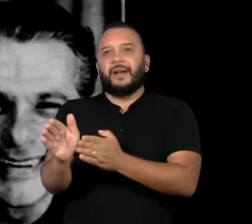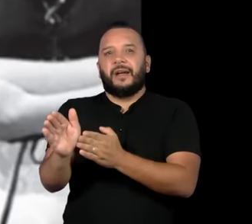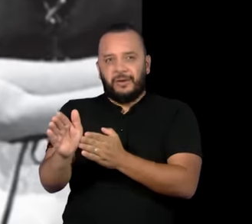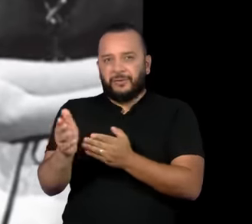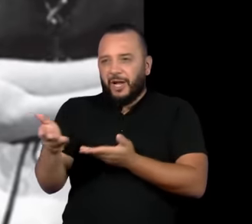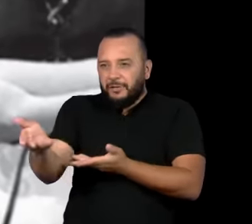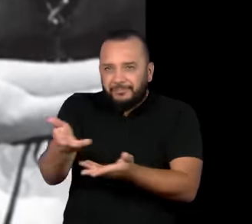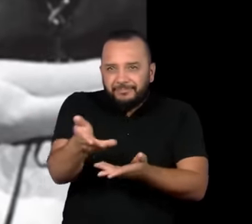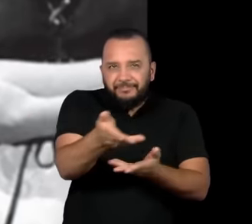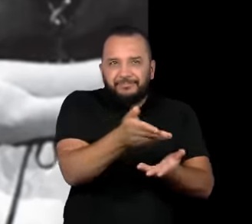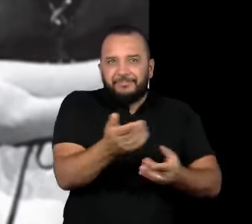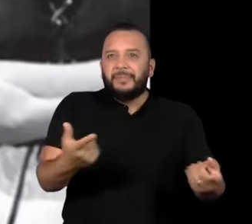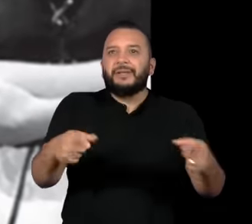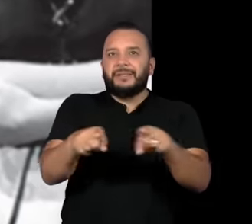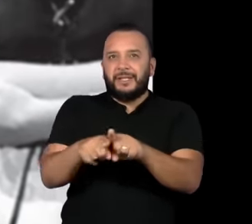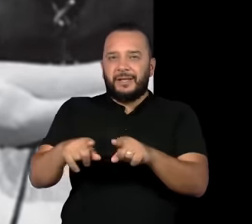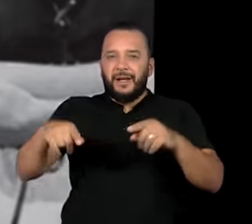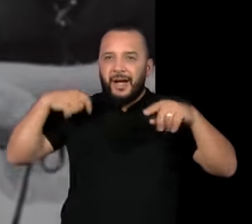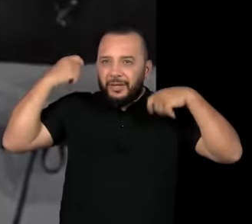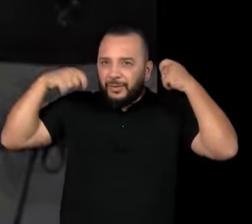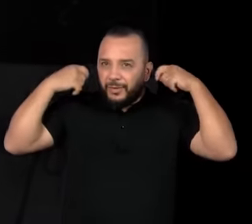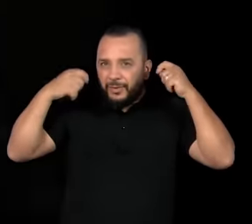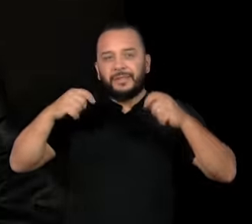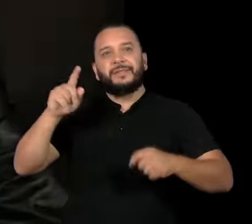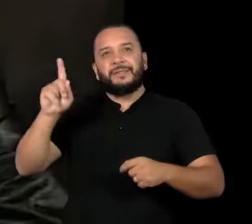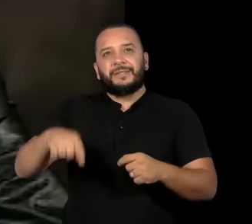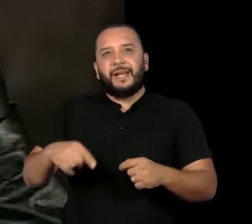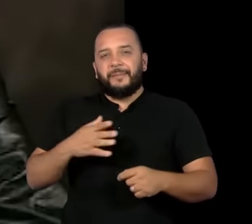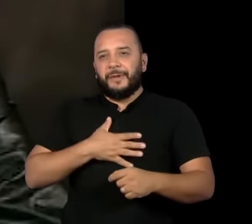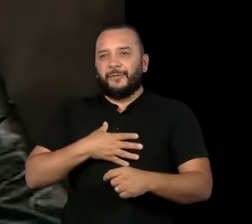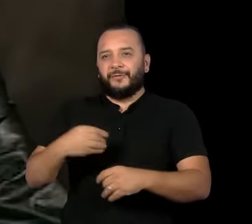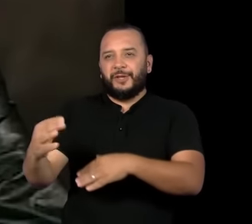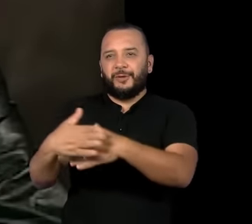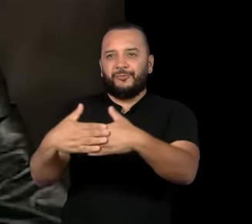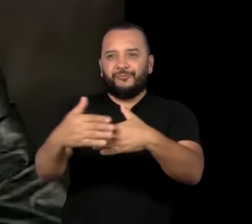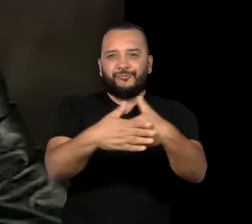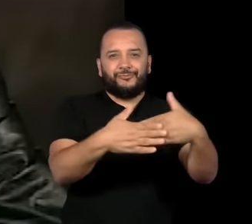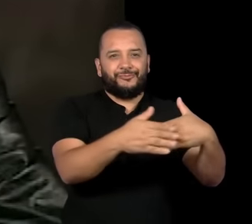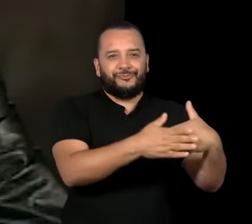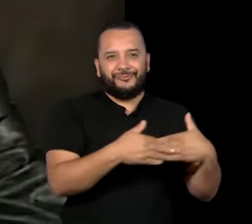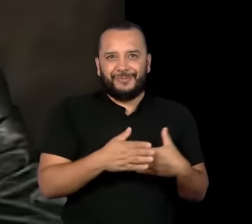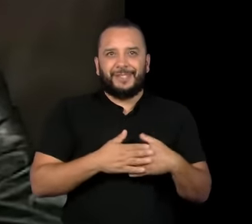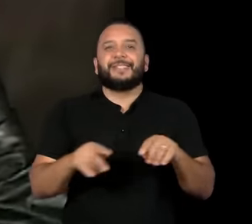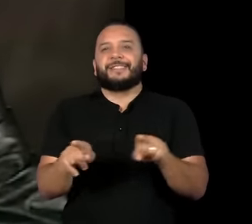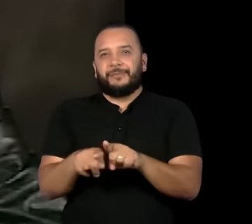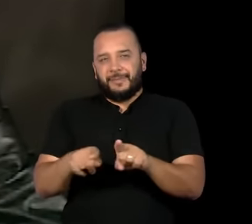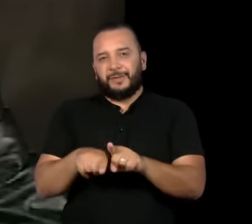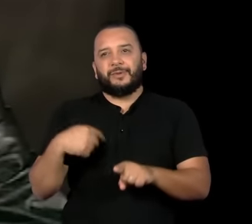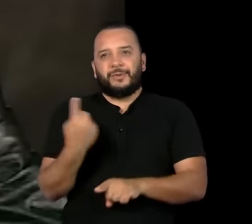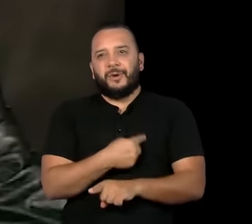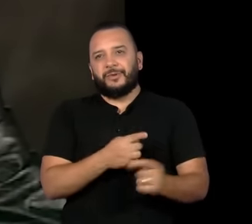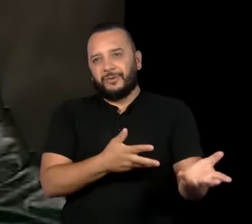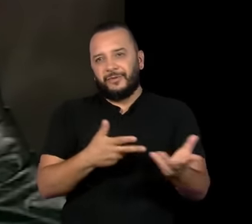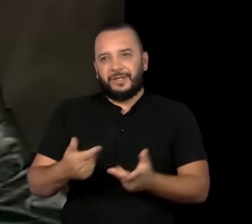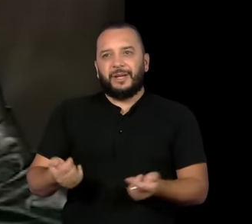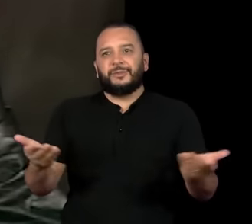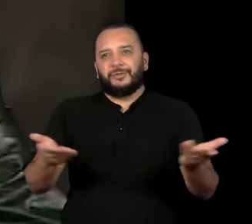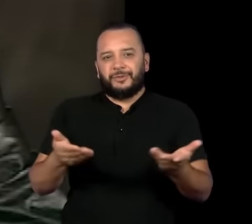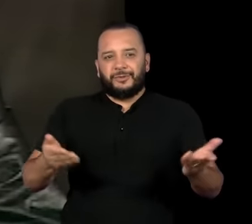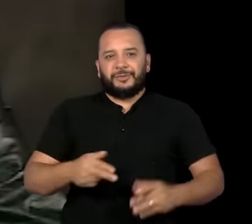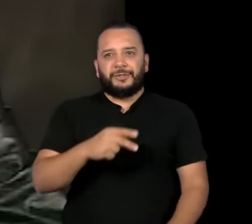seus atores, que considerava seus pupilos. Dentre eles, o nosso convidado de hoje,